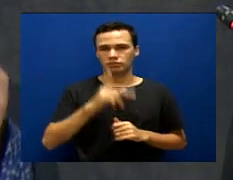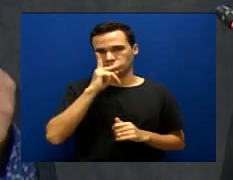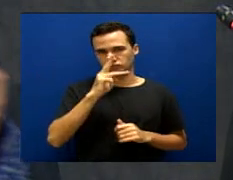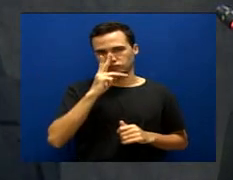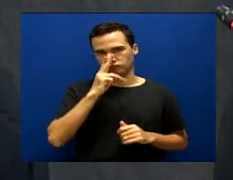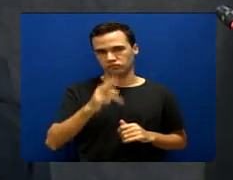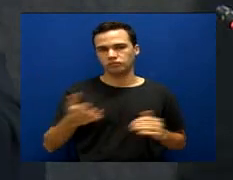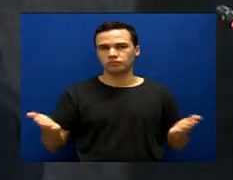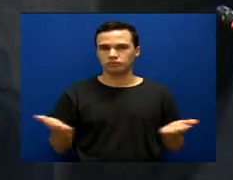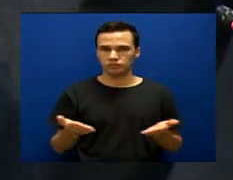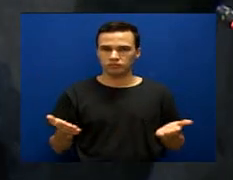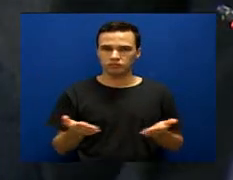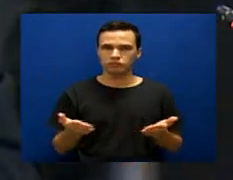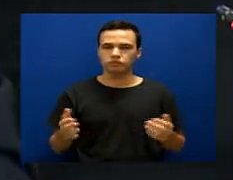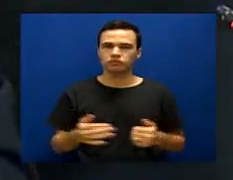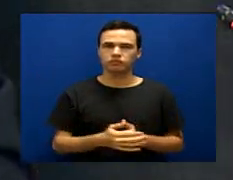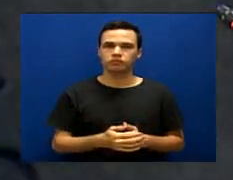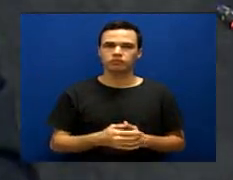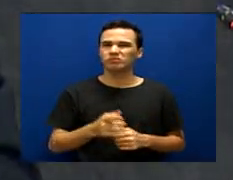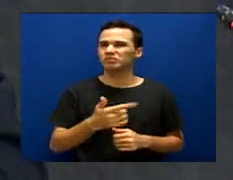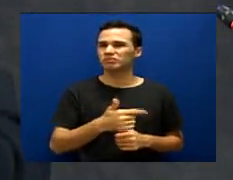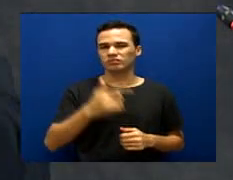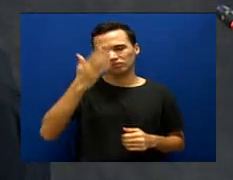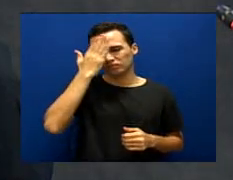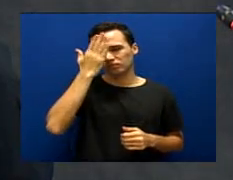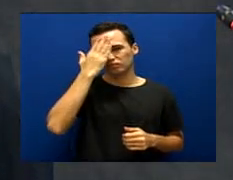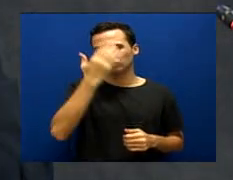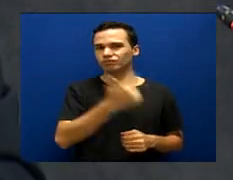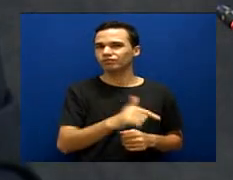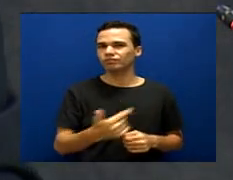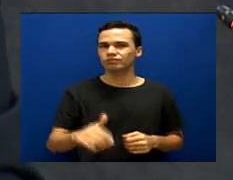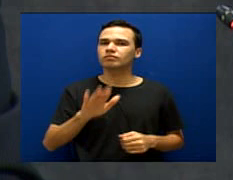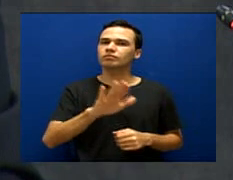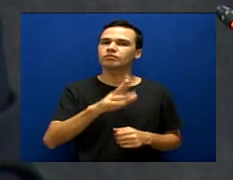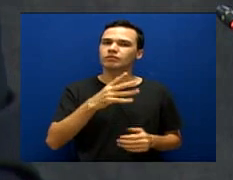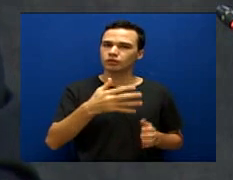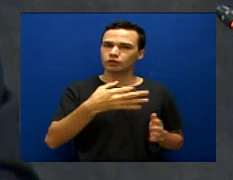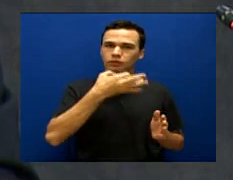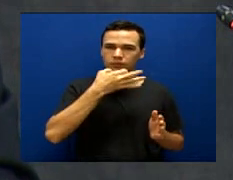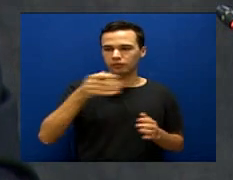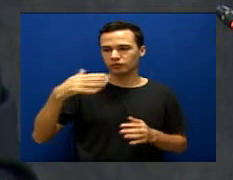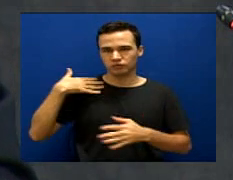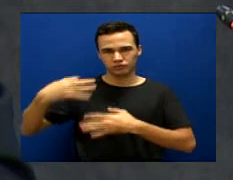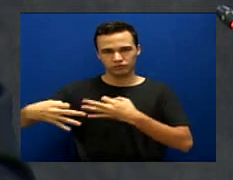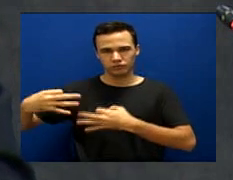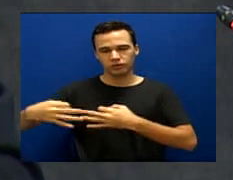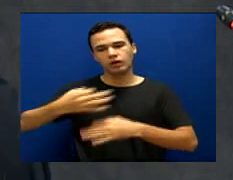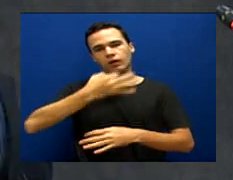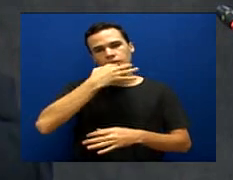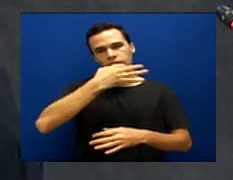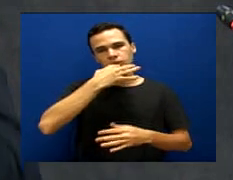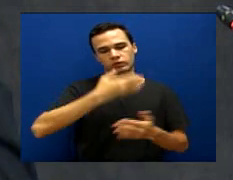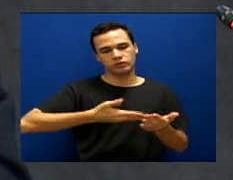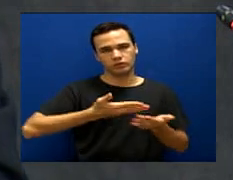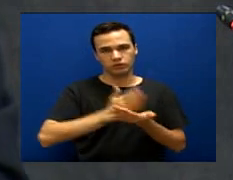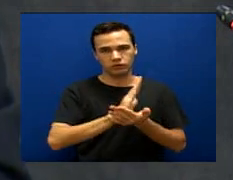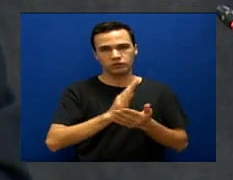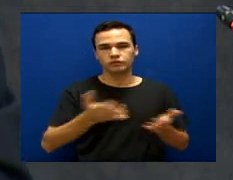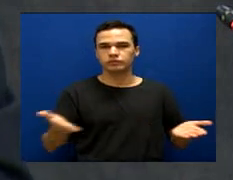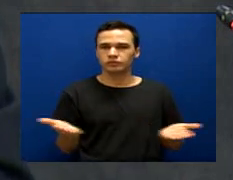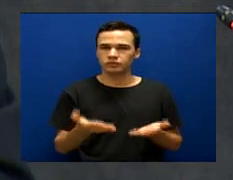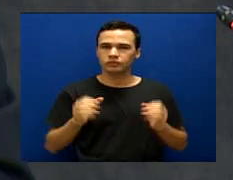Parece que foi dado um parecer, parece porque não temos ainda certeza, foi dado um parecer favorável da Comissão de Justiça com relação a isso. Acho que nós podemos